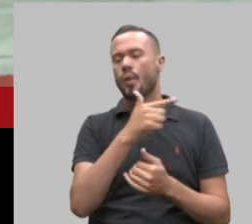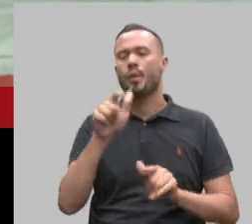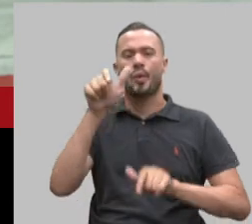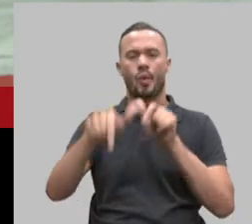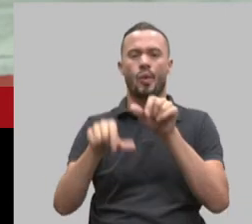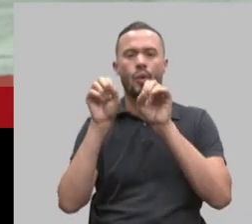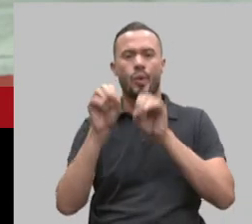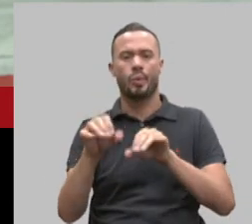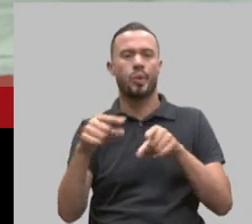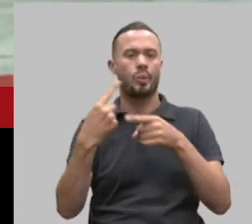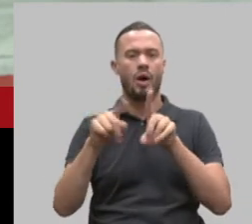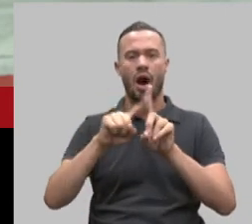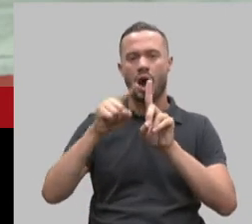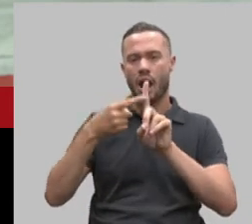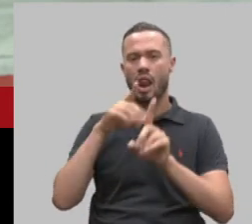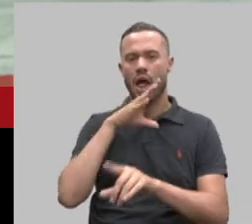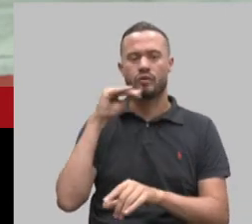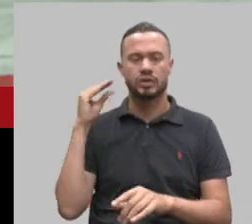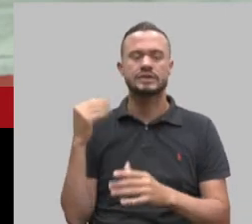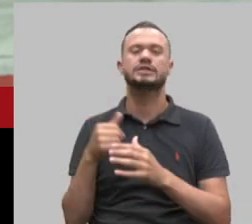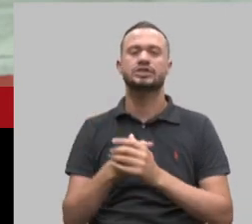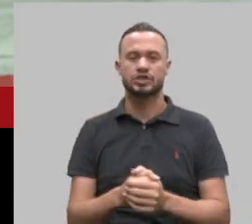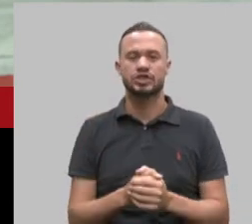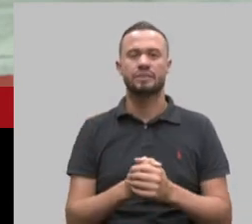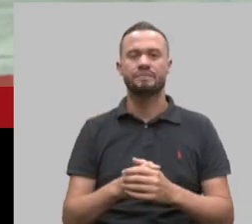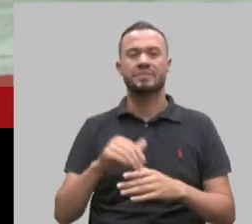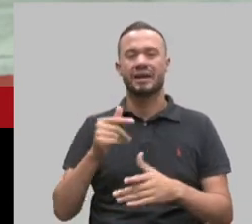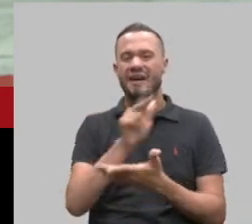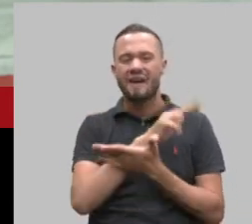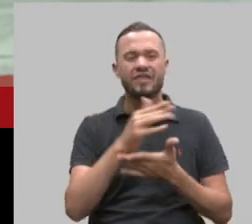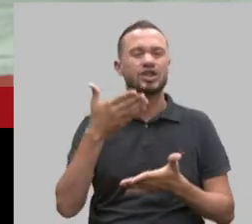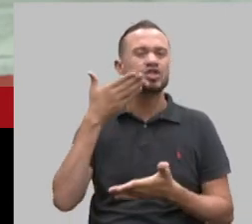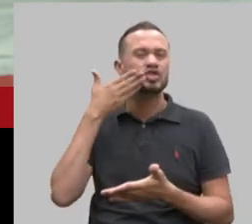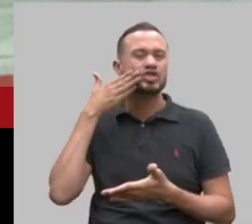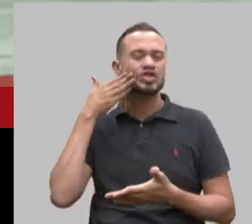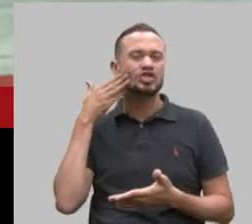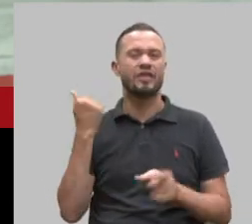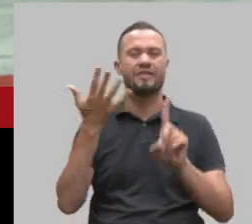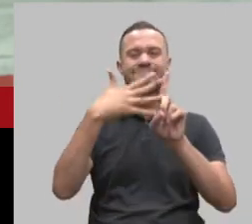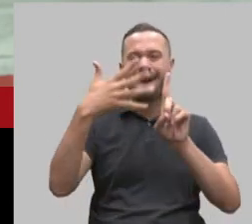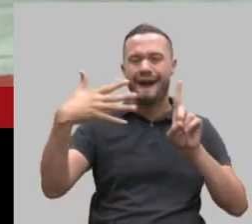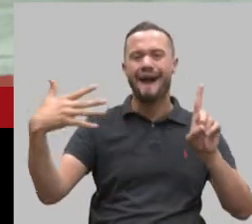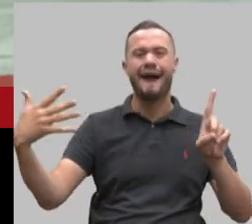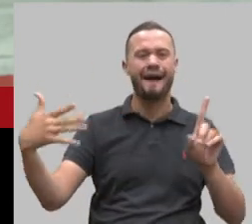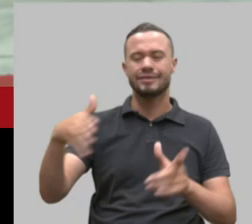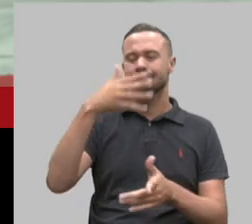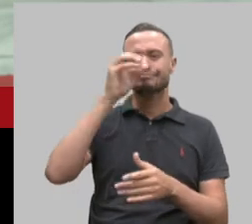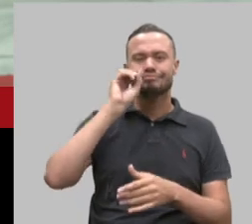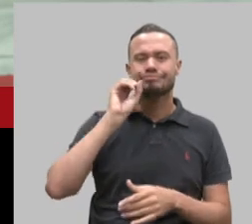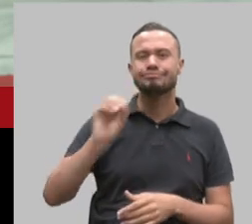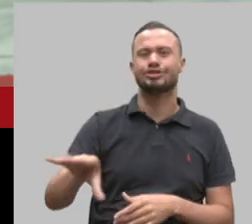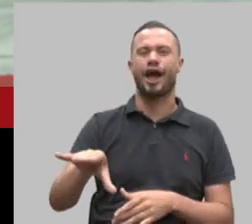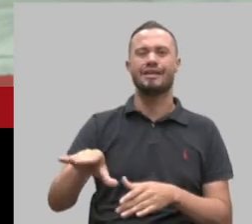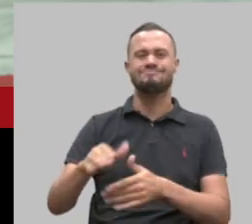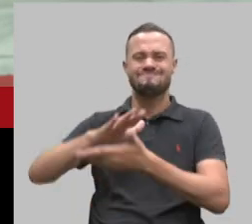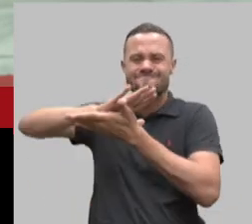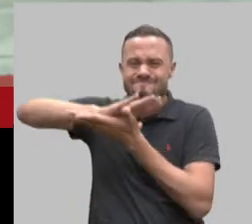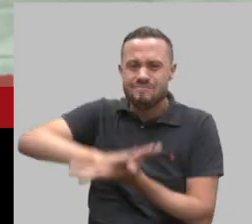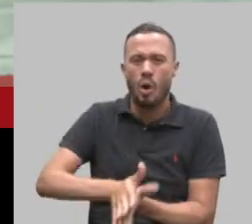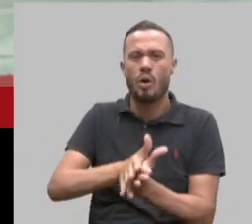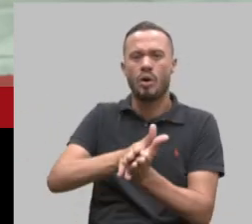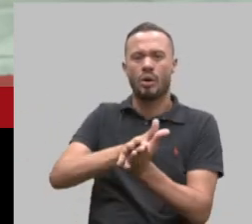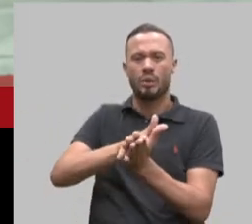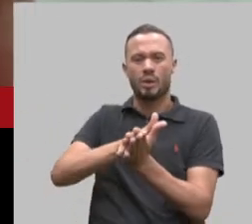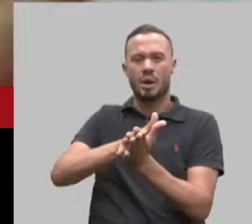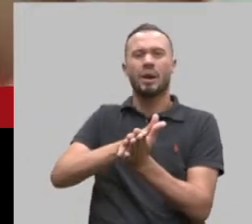causa de gravidez na adolescência quantos jovens lgbts são excluídos oprimidos são eh